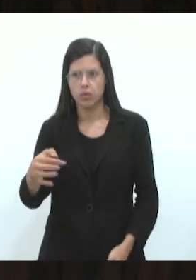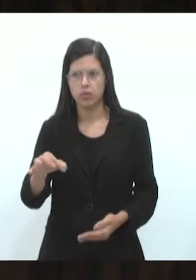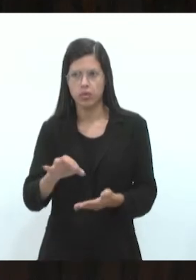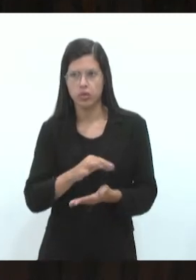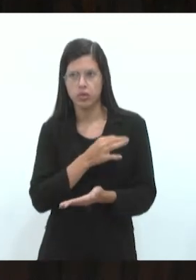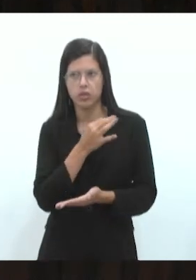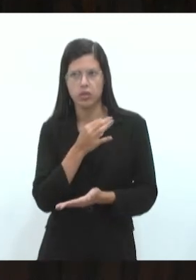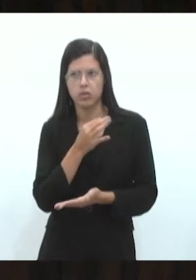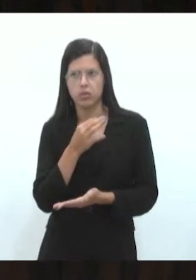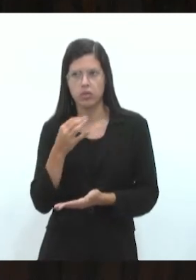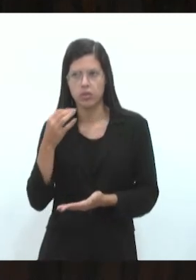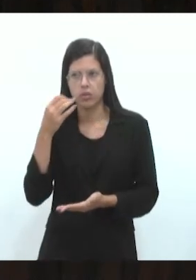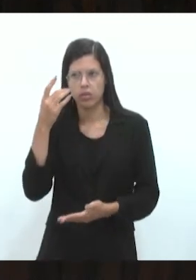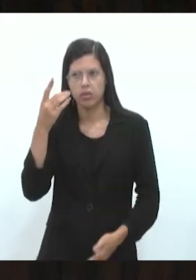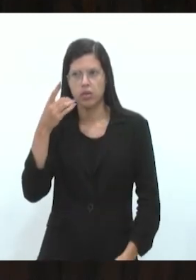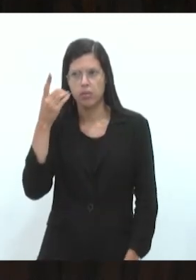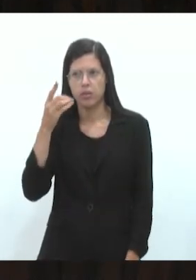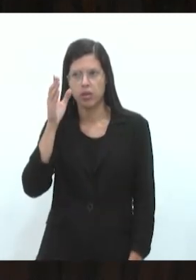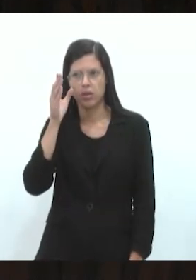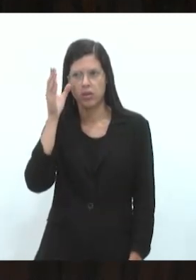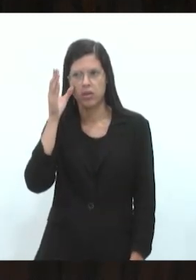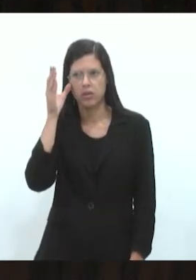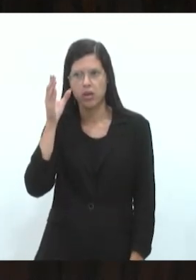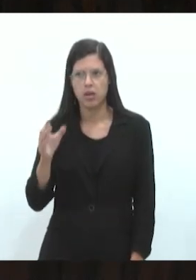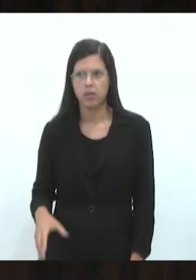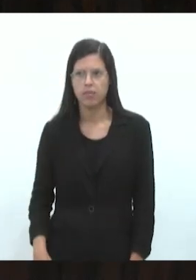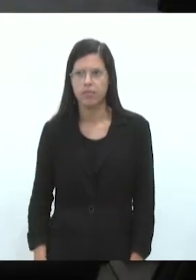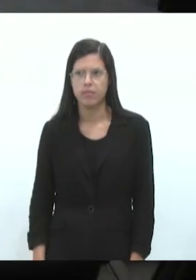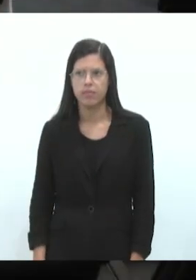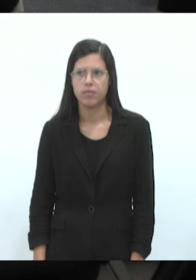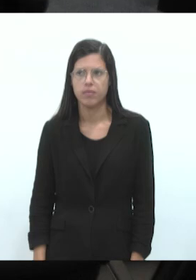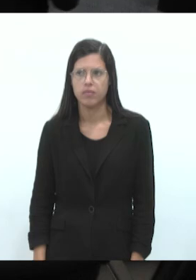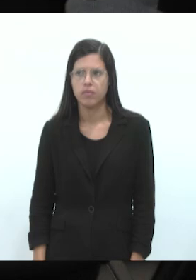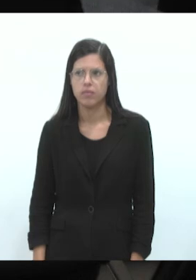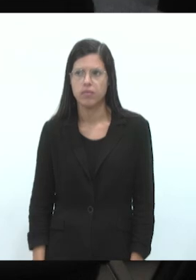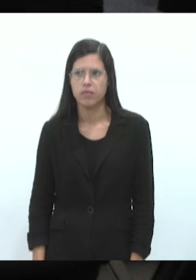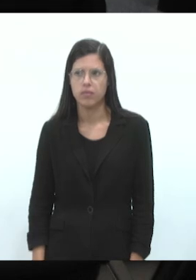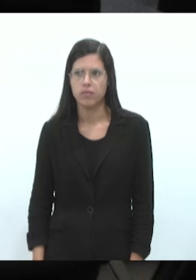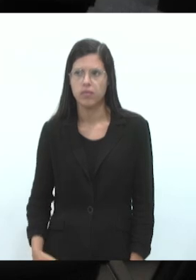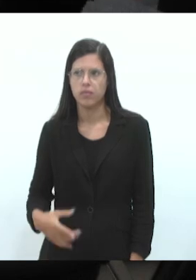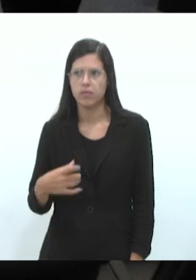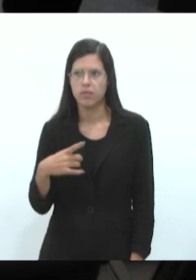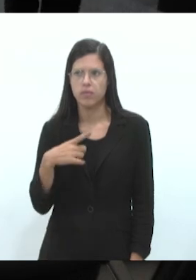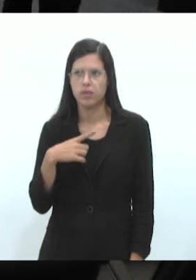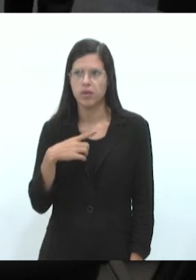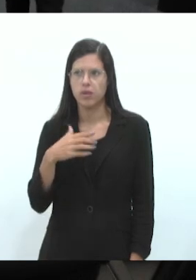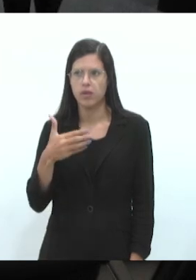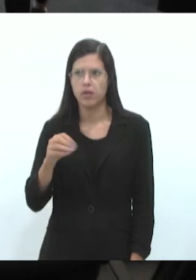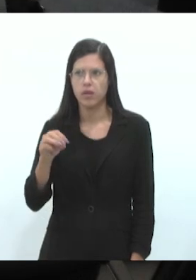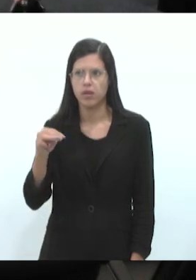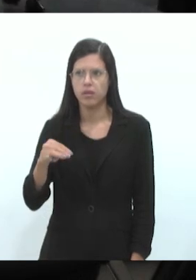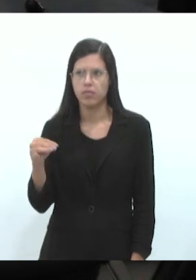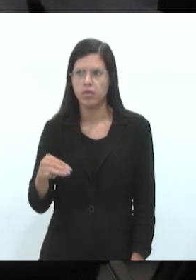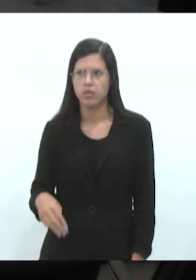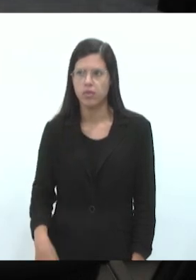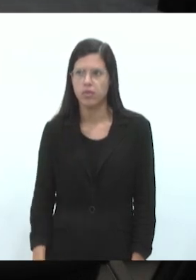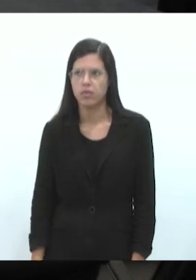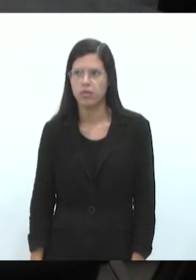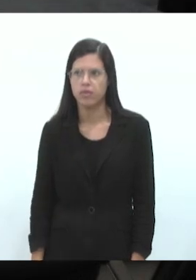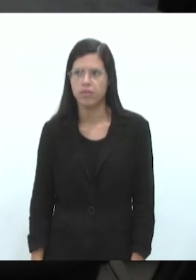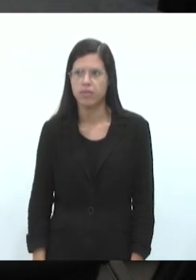inscrito, deputada Célia Jordão. Vossa Excelência se dispõe de 10 minutos.